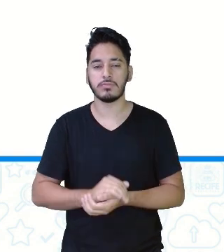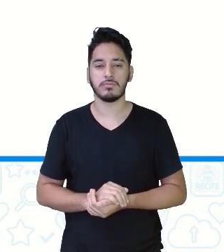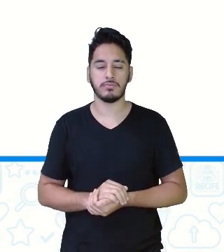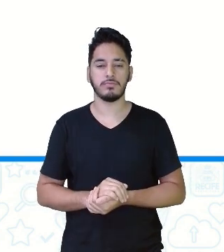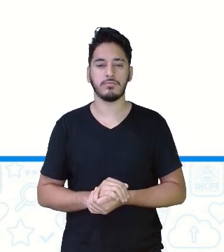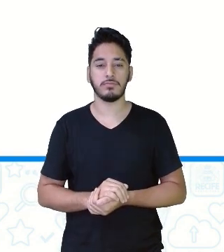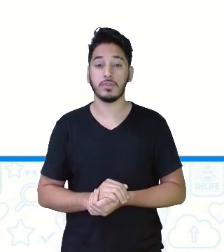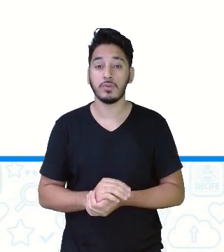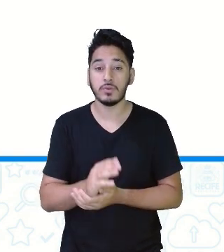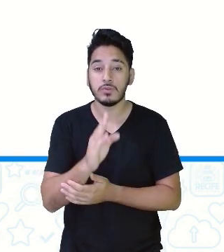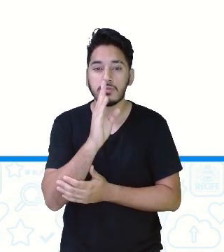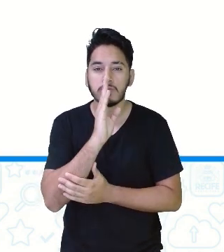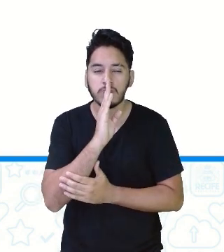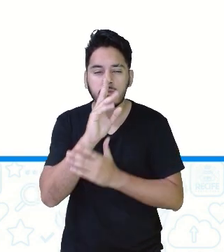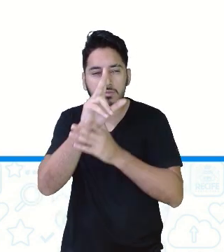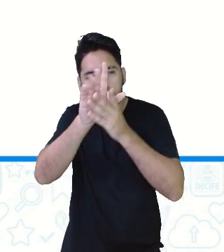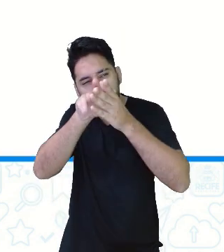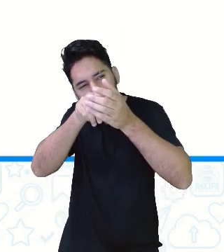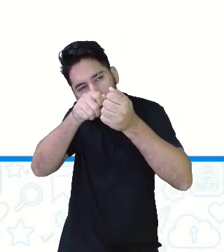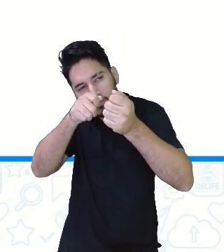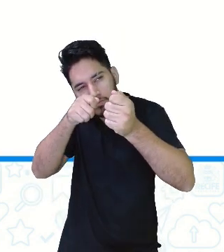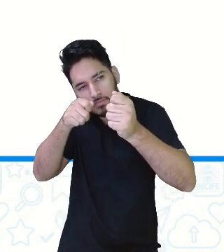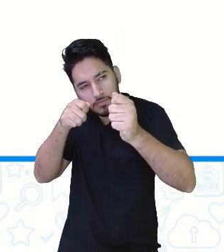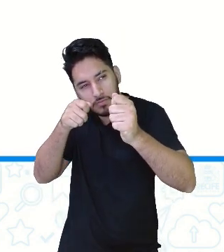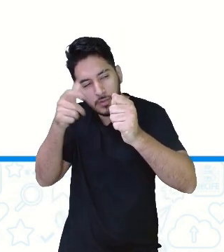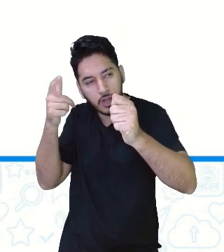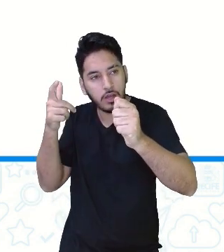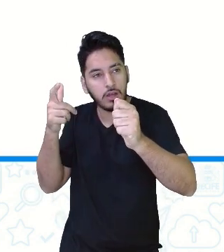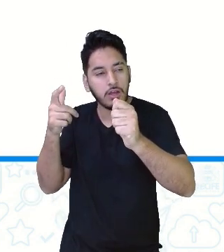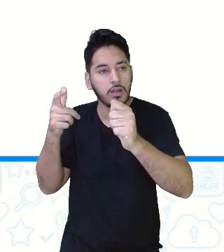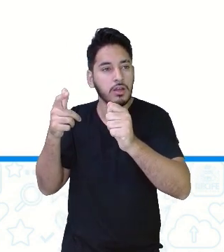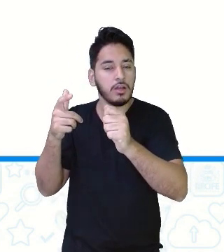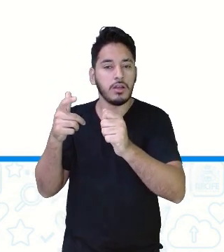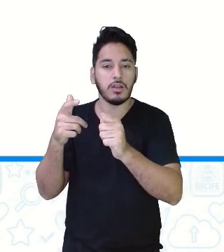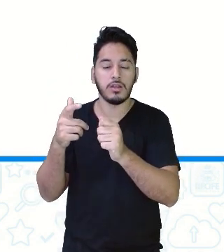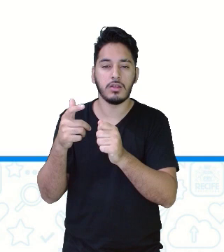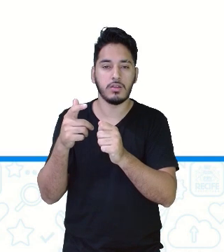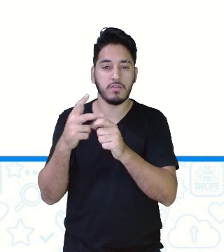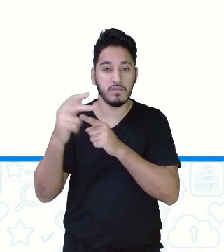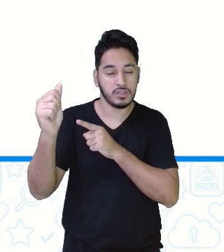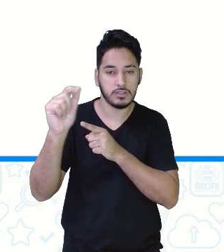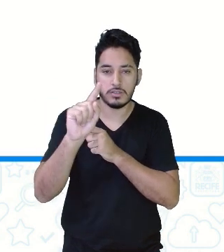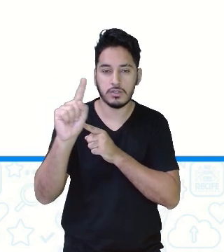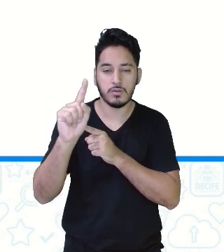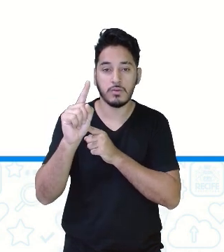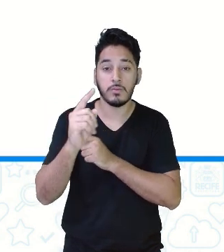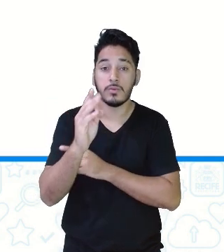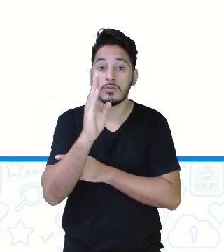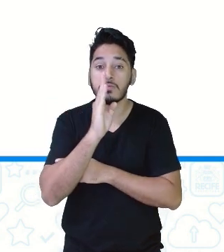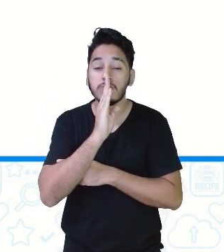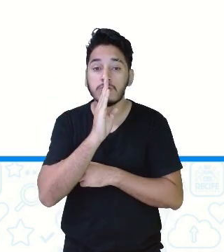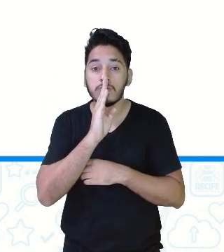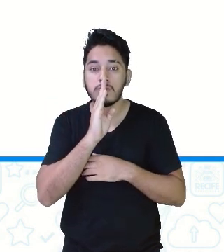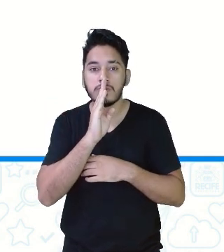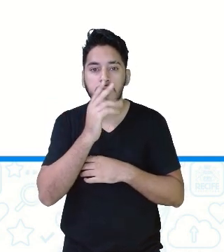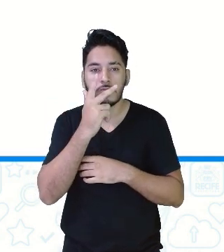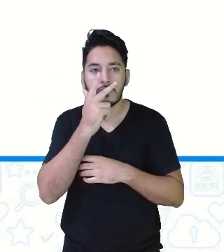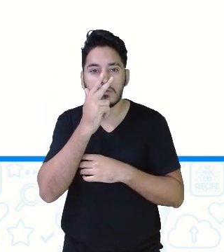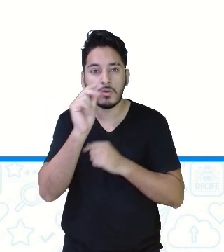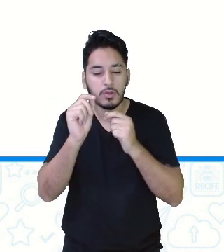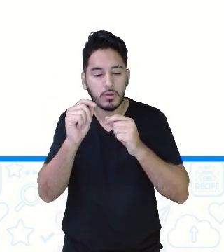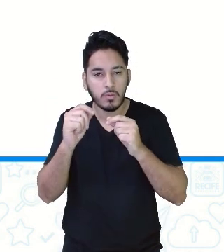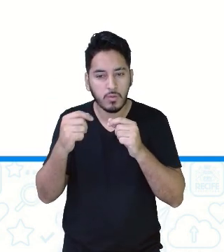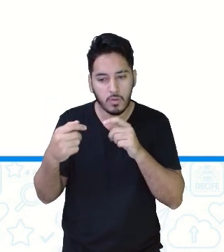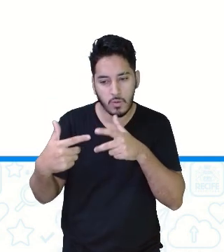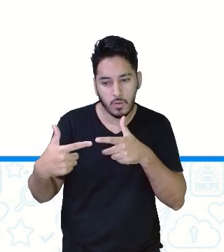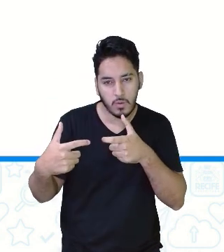No silêncio da minha flecha, resisti, não fui vencido. Fiz do silêncio a minha arma para